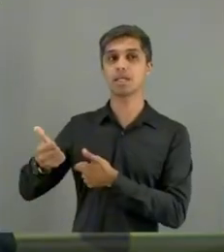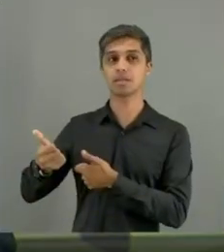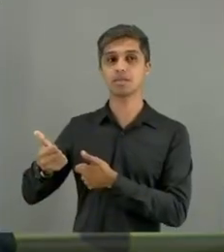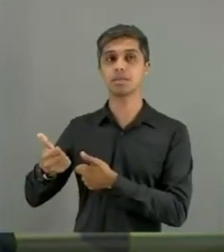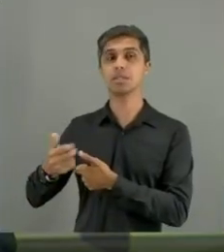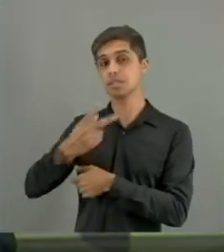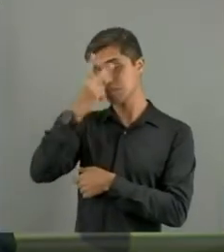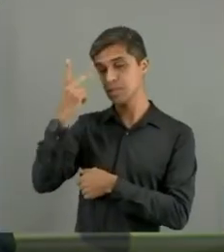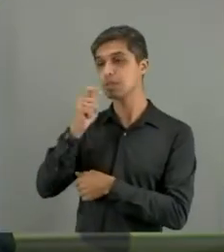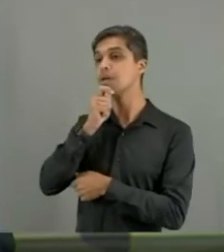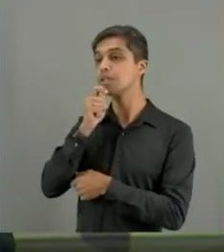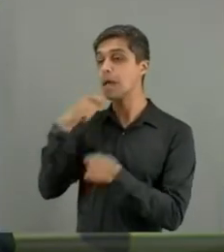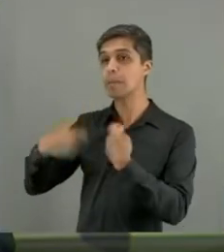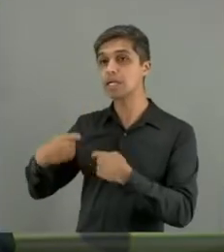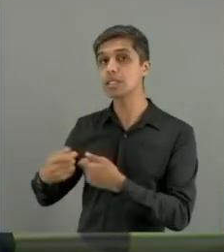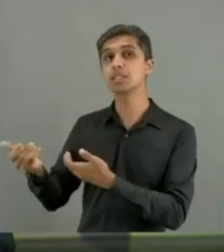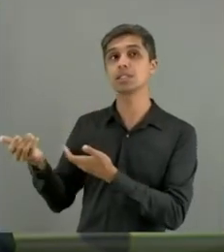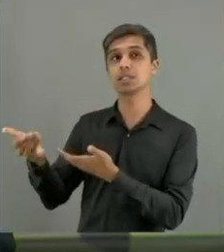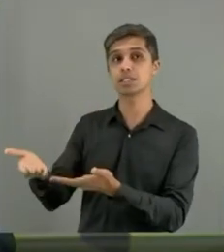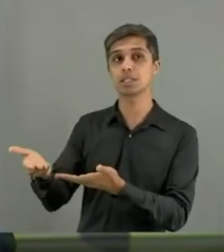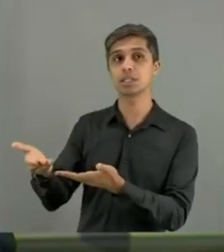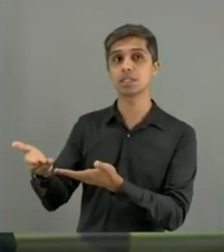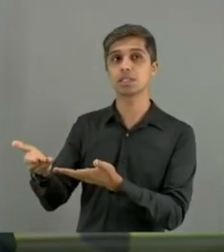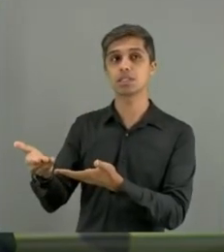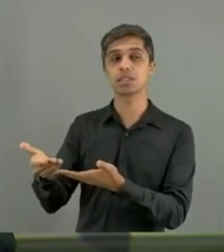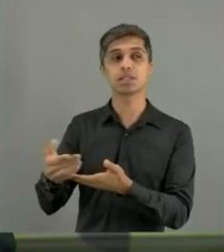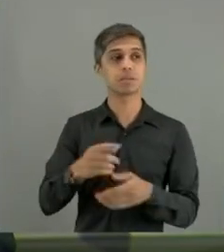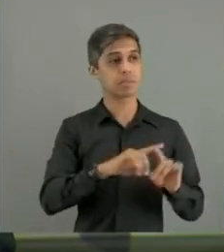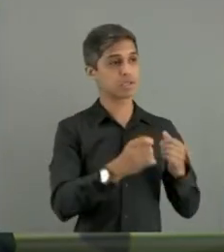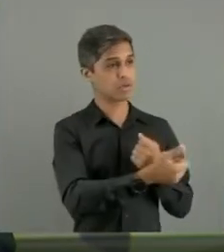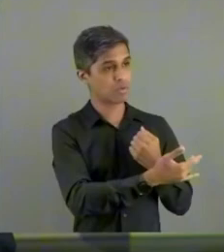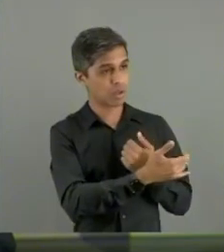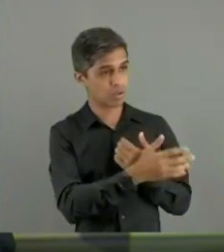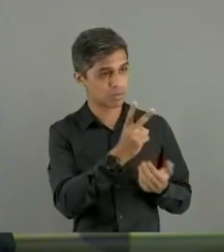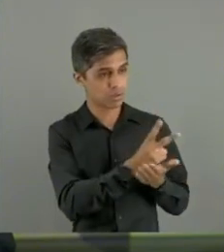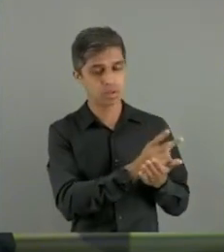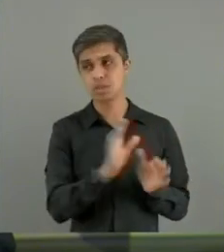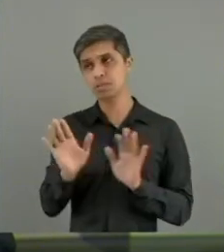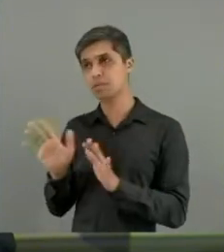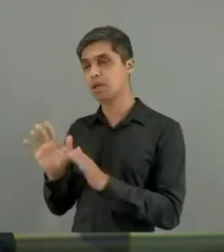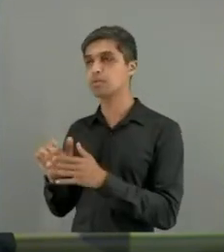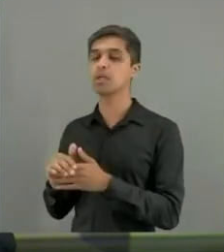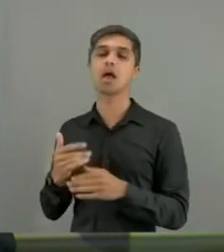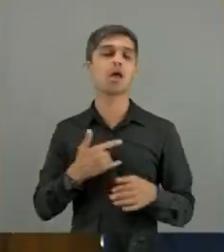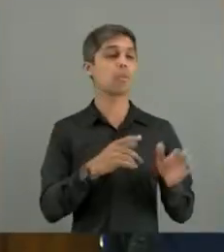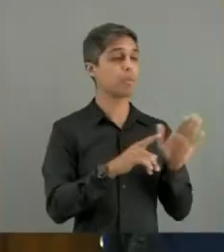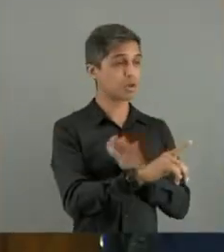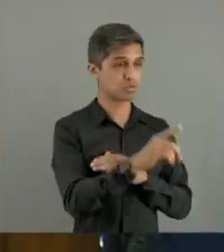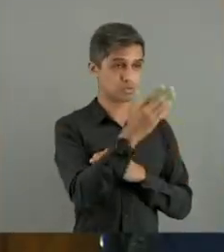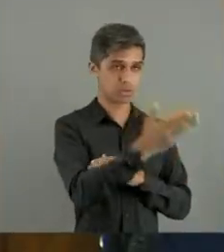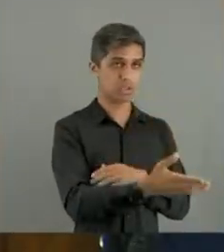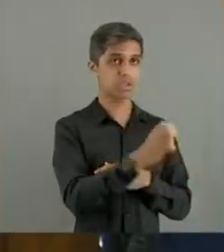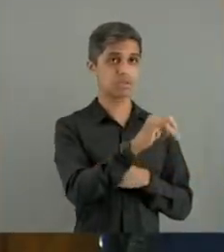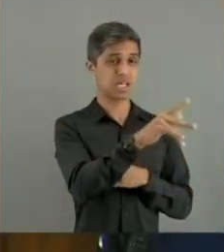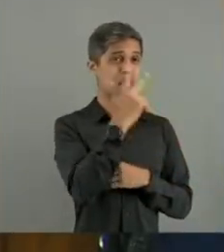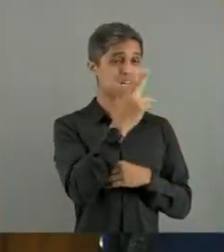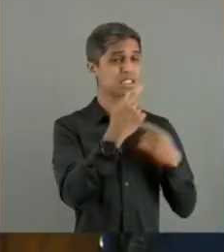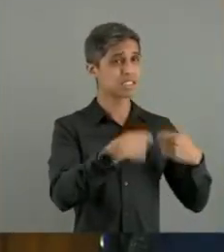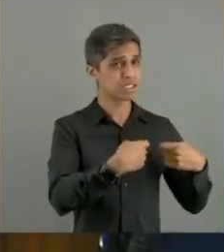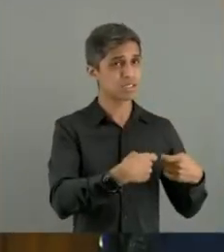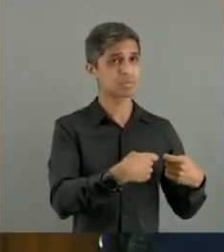as pessoas ainda precisam estar recebendo. Mesmo com fraude? Não, às vezes sem fraude. A pergunta que eu fiz à senhora é se a senhora acha que é necessário se